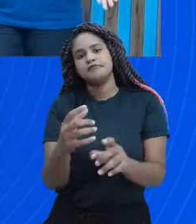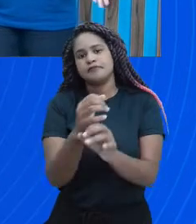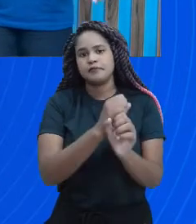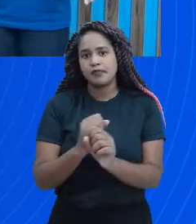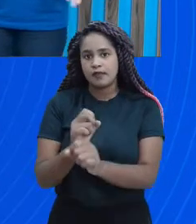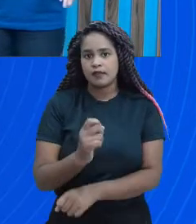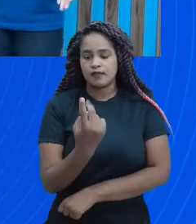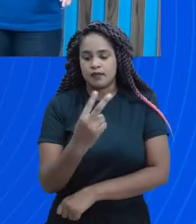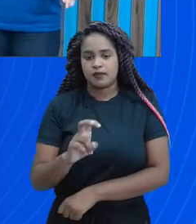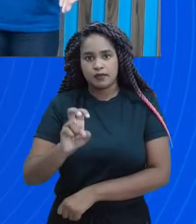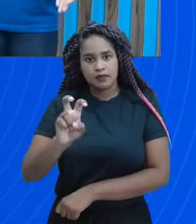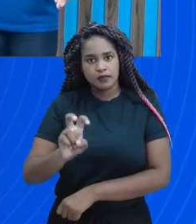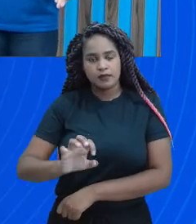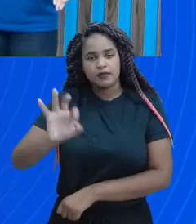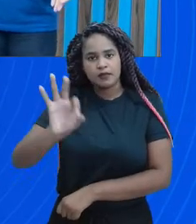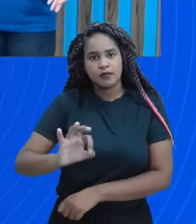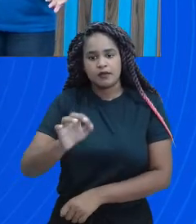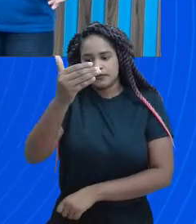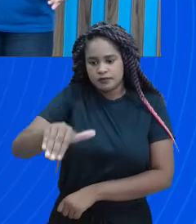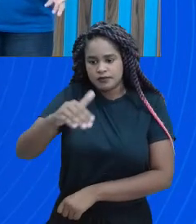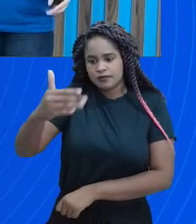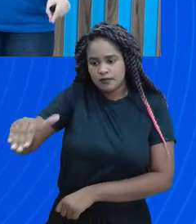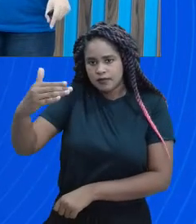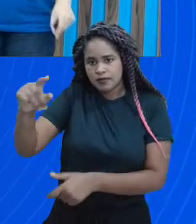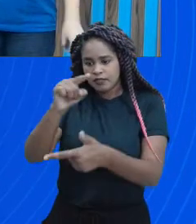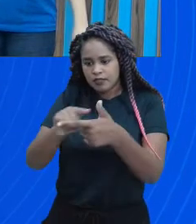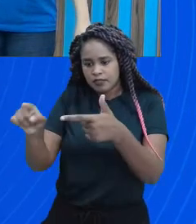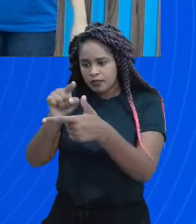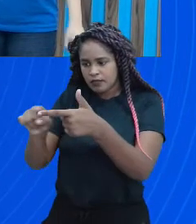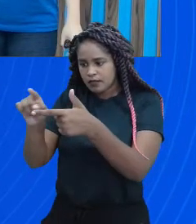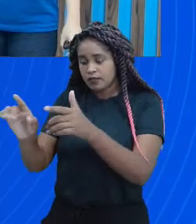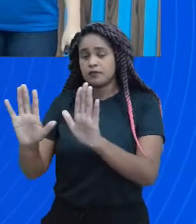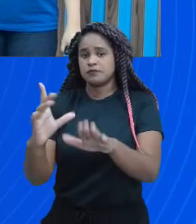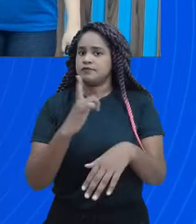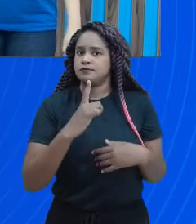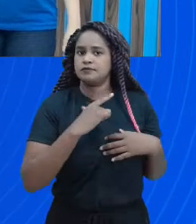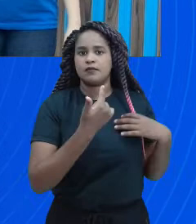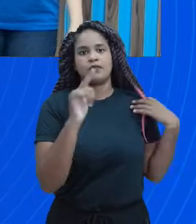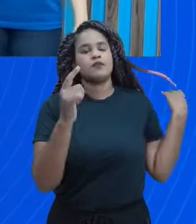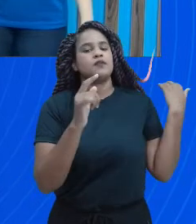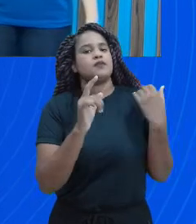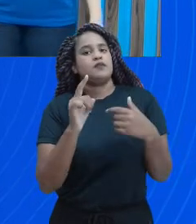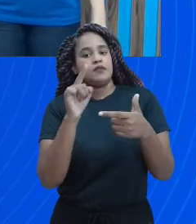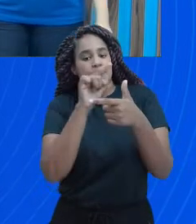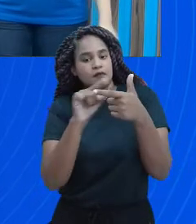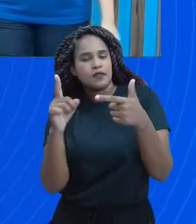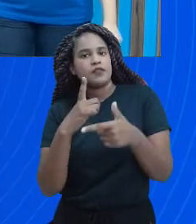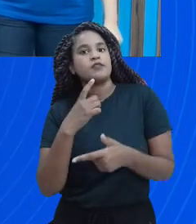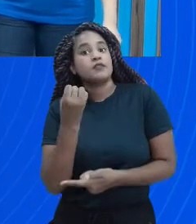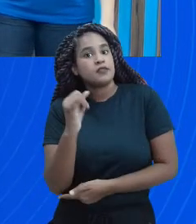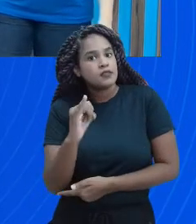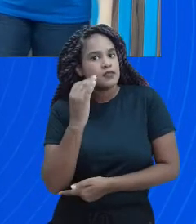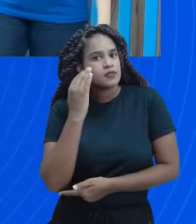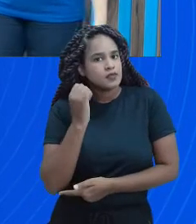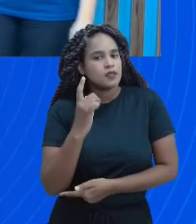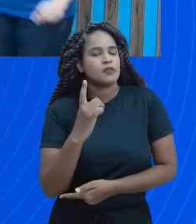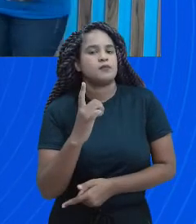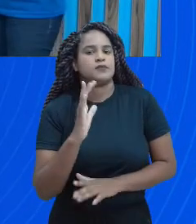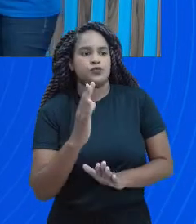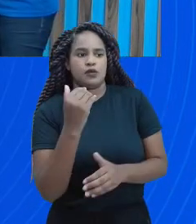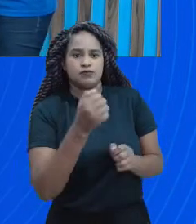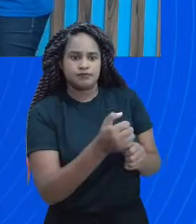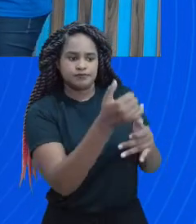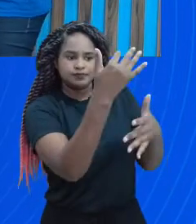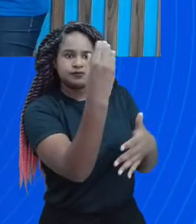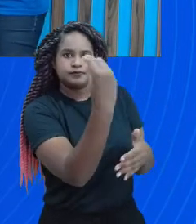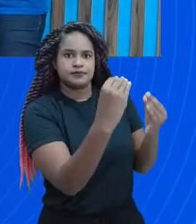calcular 25% dividia de novo pela metade, mas a gente tem uma outra fração e se você souber já coloca aí nos comentários, tá certo? E aí